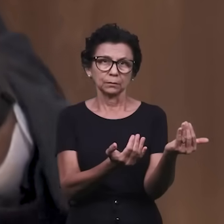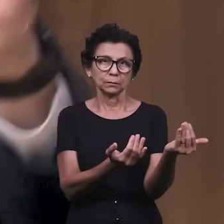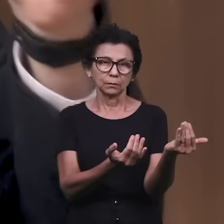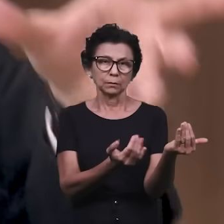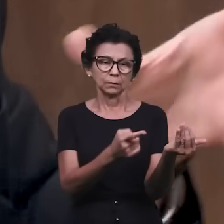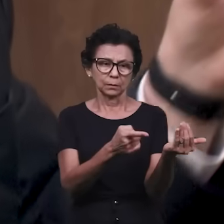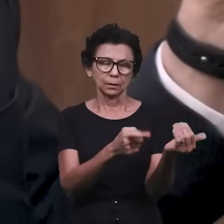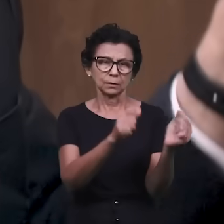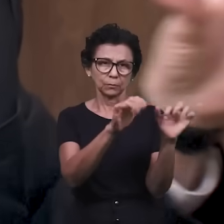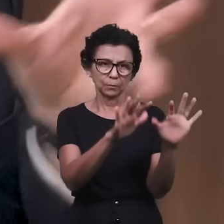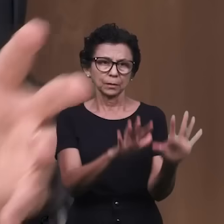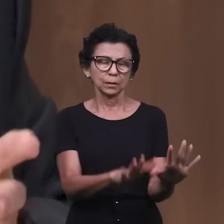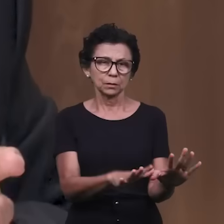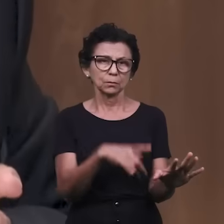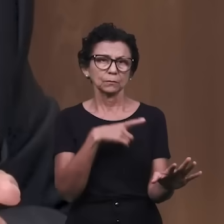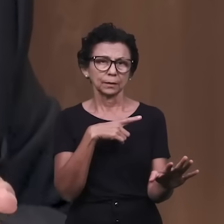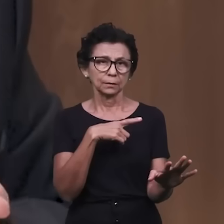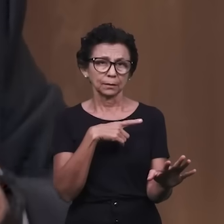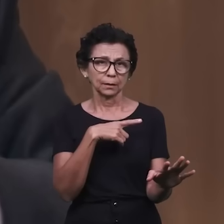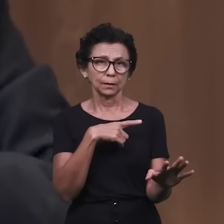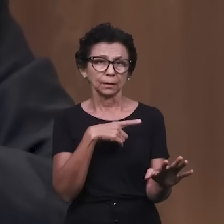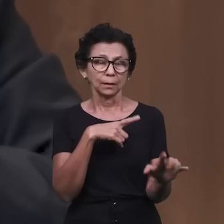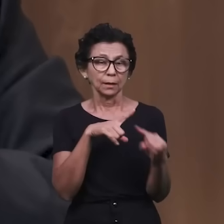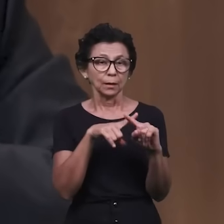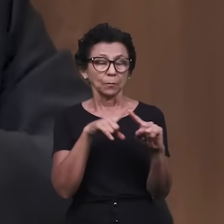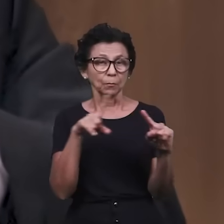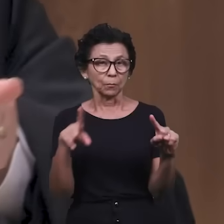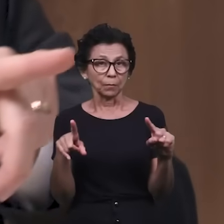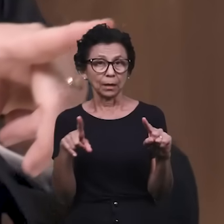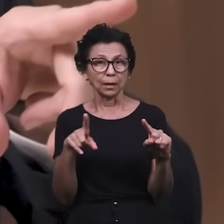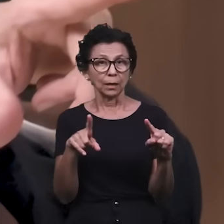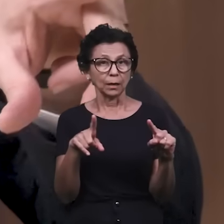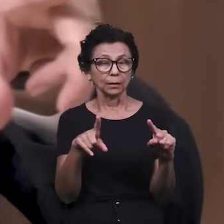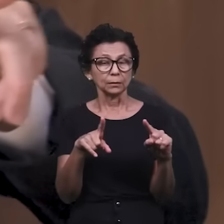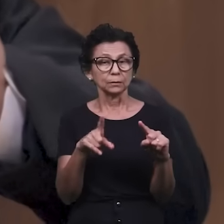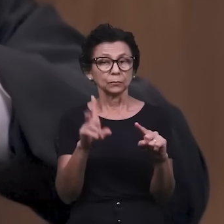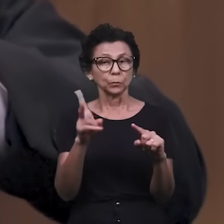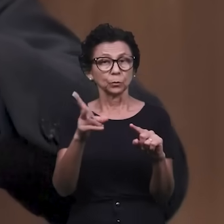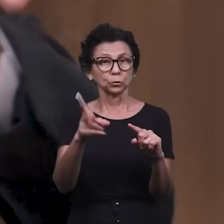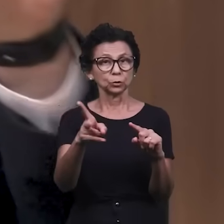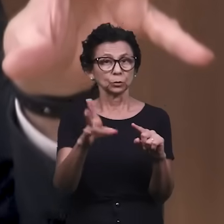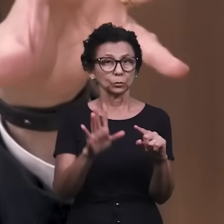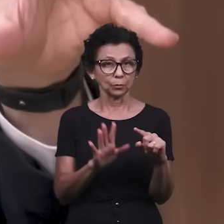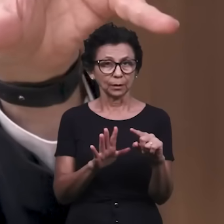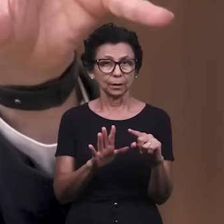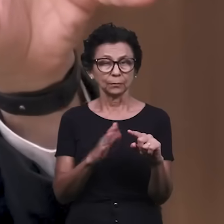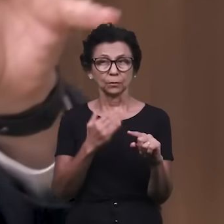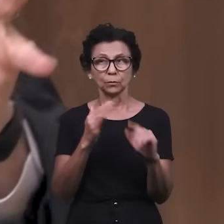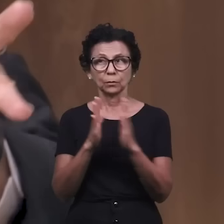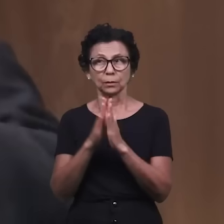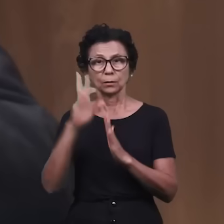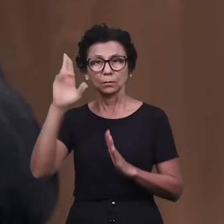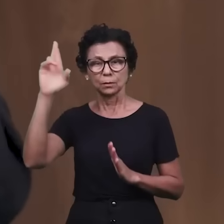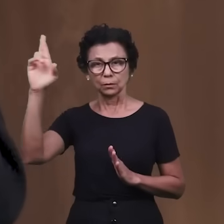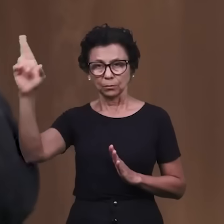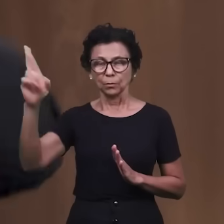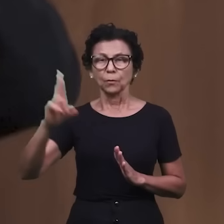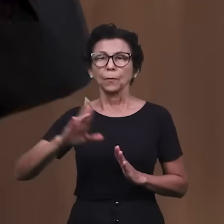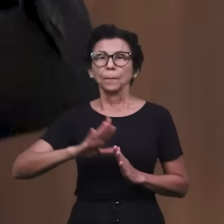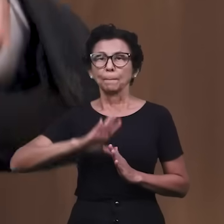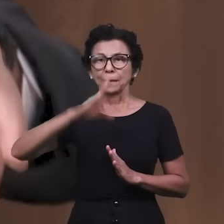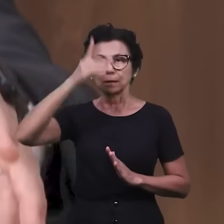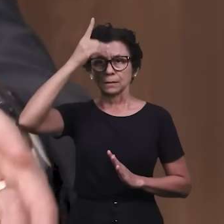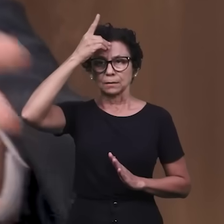vão ser abençoados naquilo que o Senhor falou. Mas nós vamos estender isso aqui, vamos buscar o Senhor para